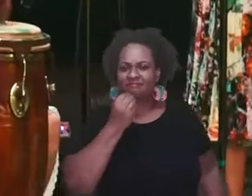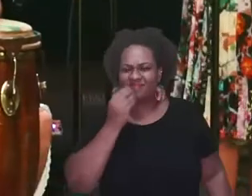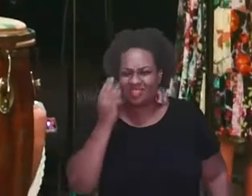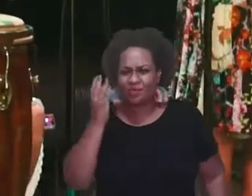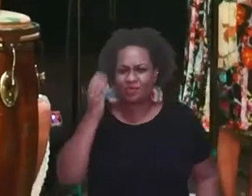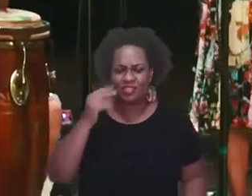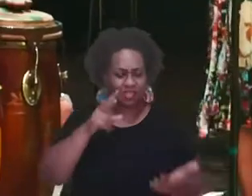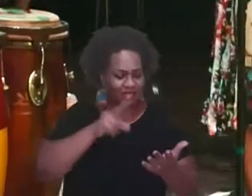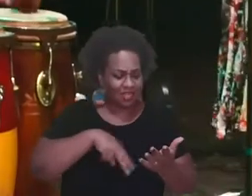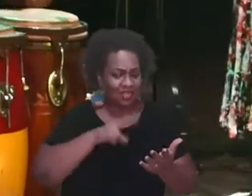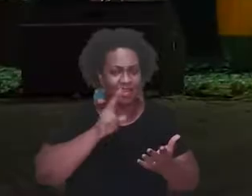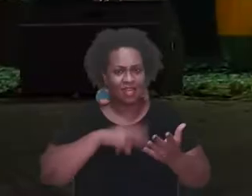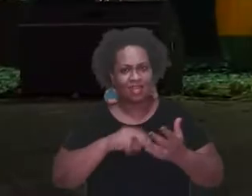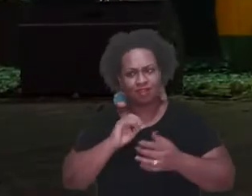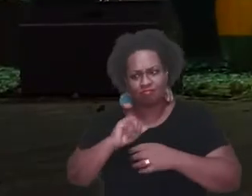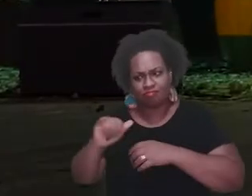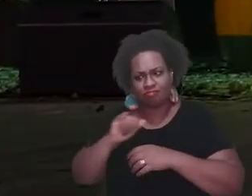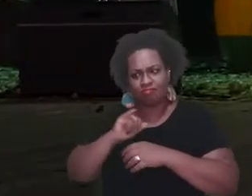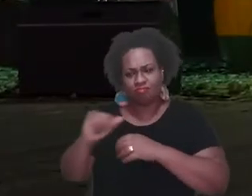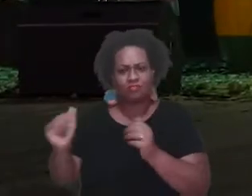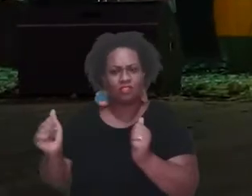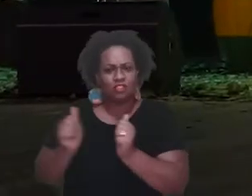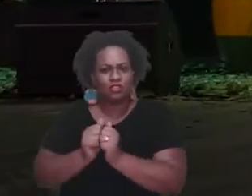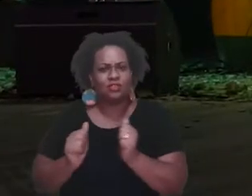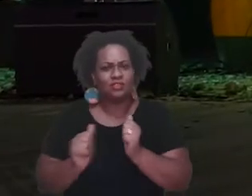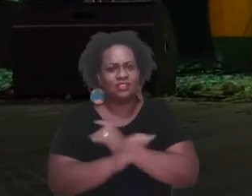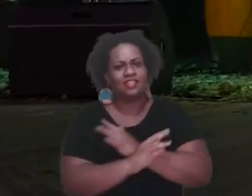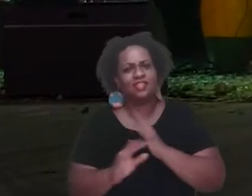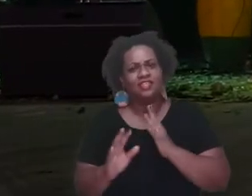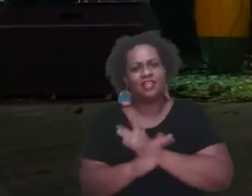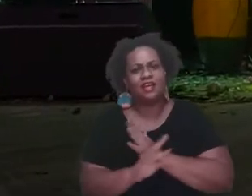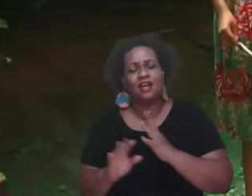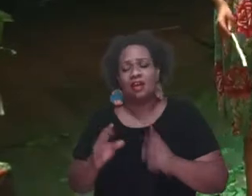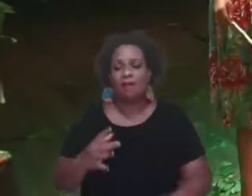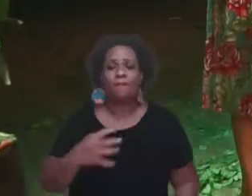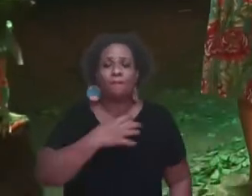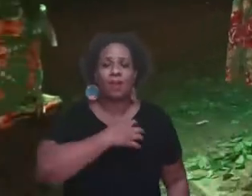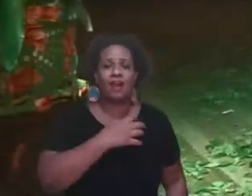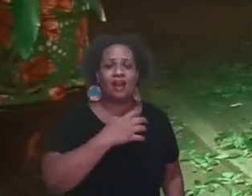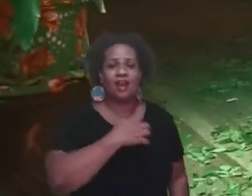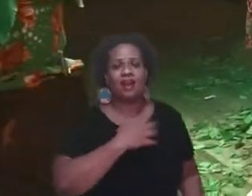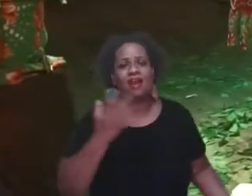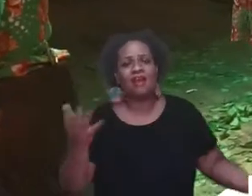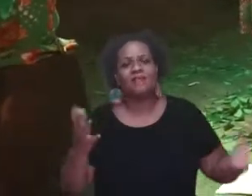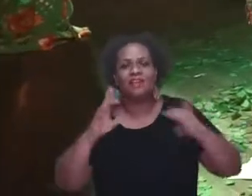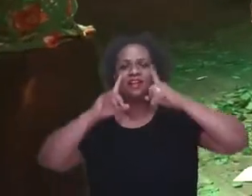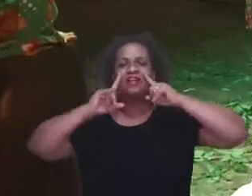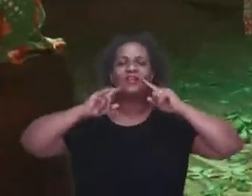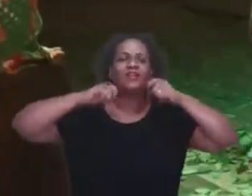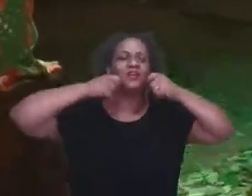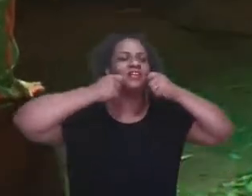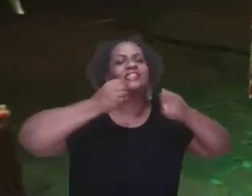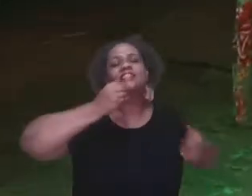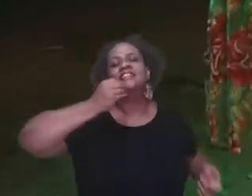ver levava você para minha cidade o baiana Alagoana